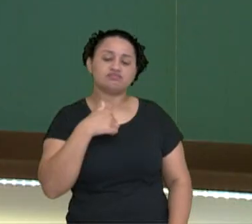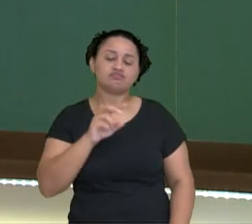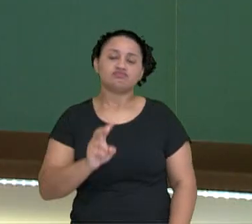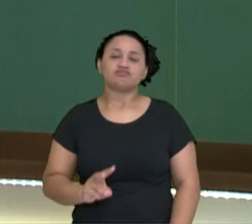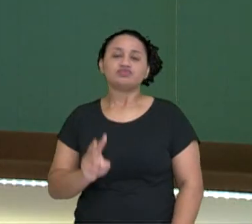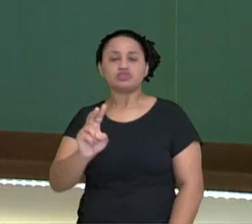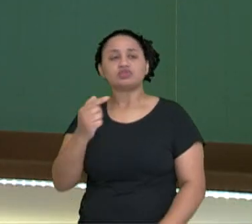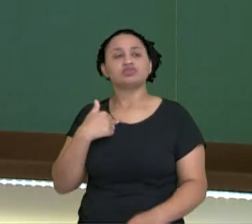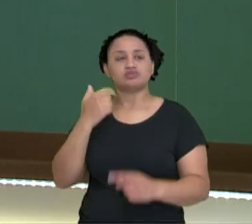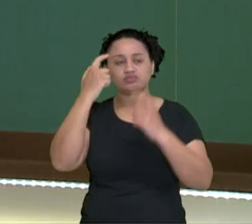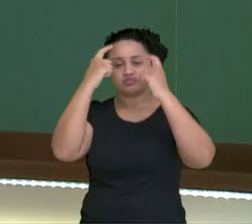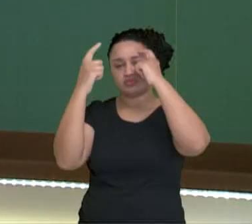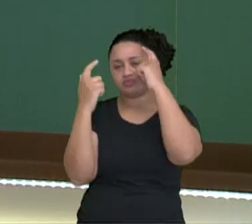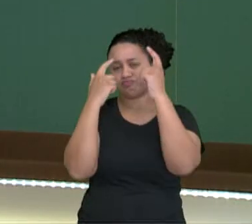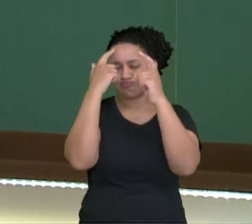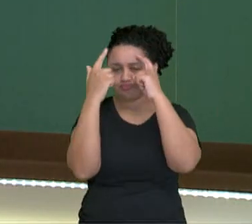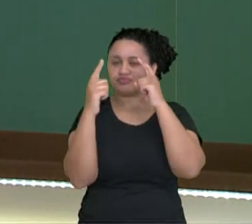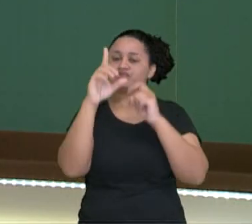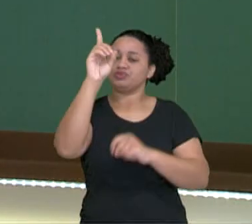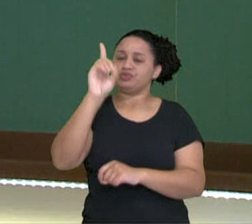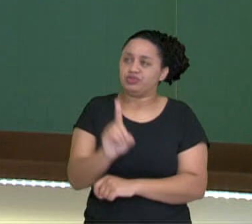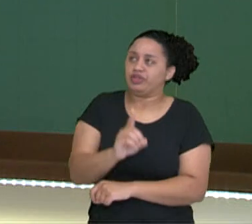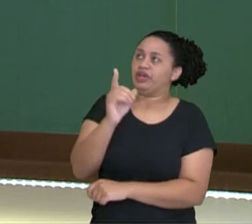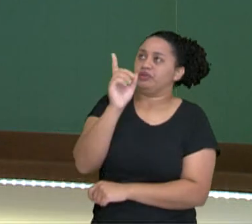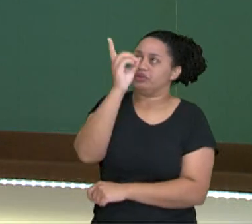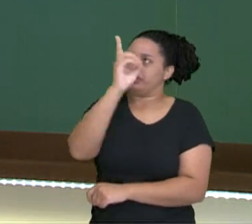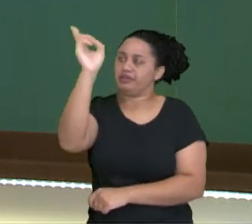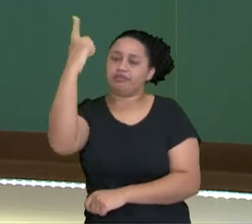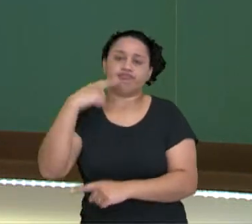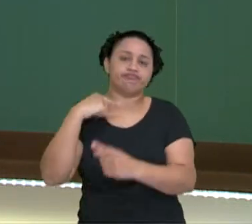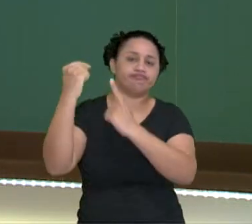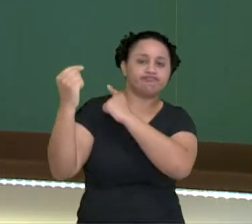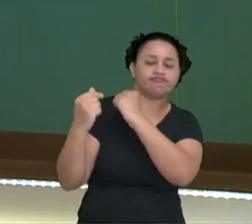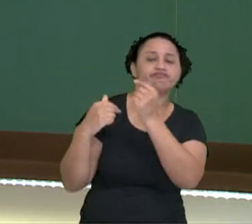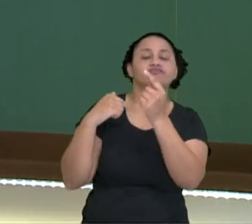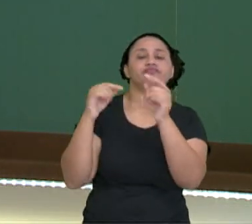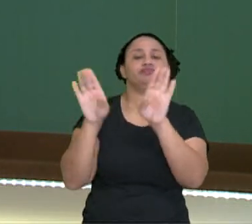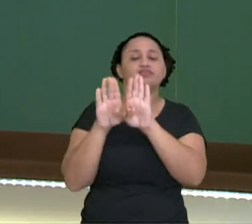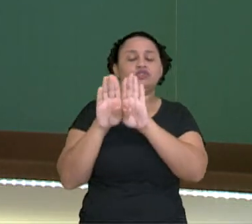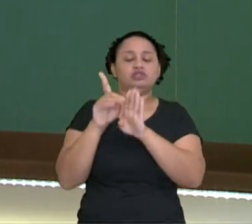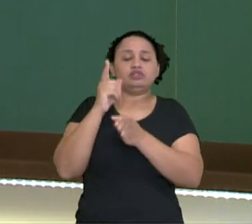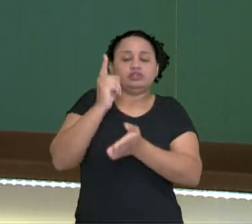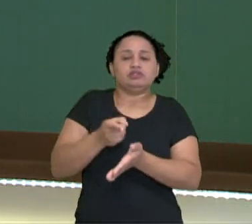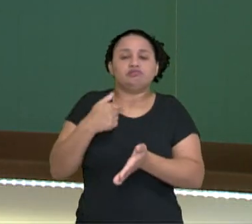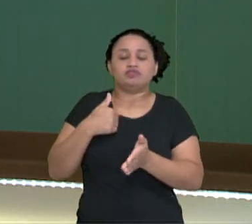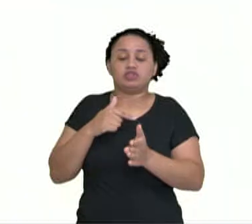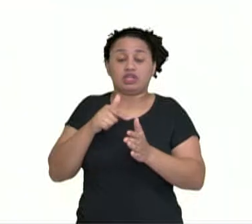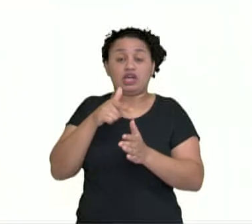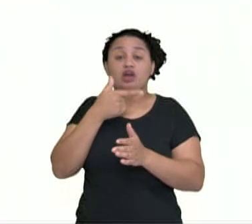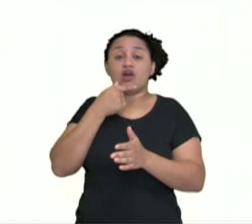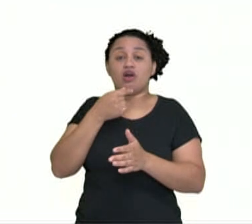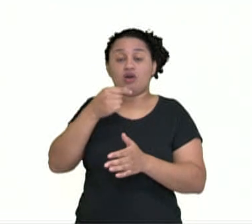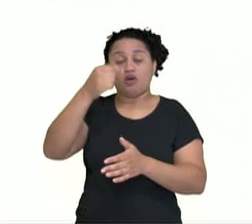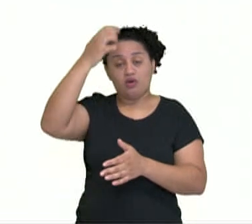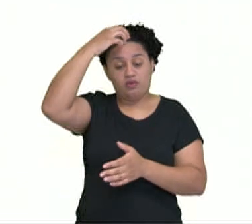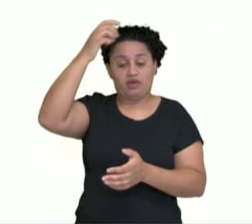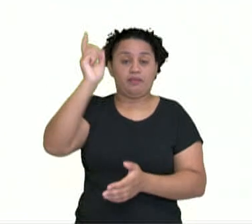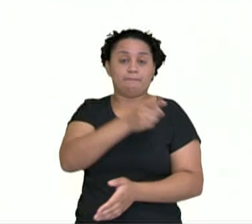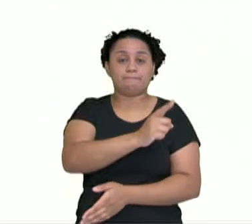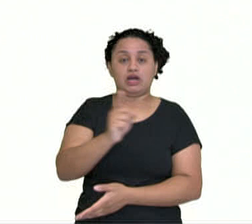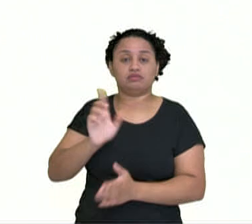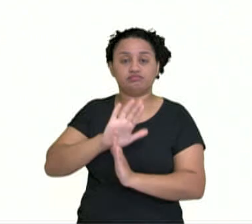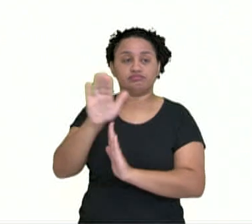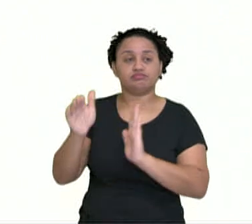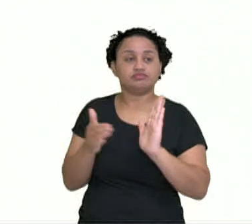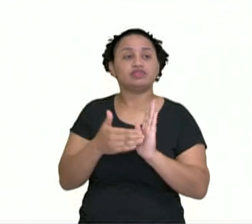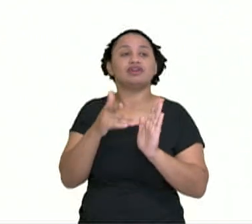manter essas ideias, da ideia do direito divino e a aplicação de um absolutismo monárquico, e ele vai mais longe.